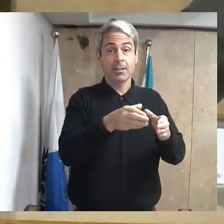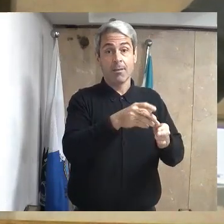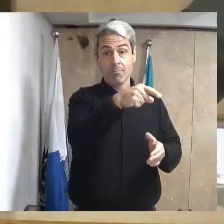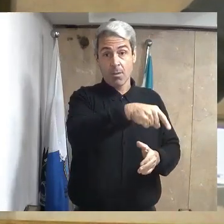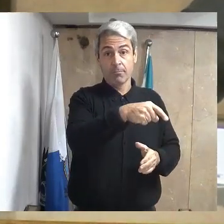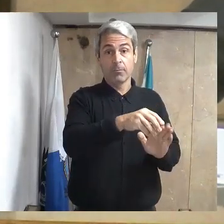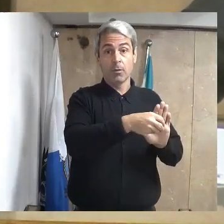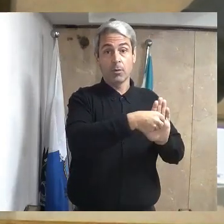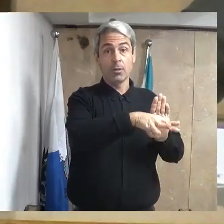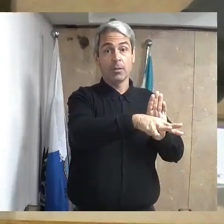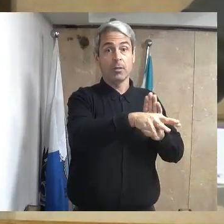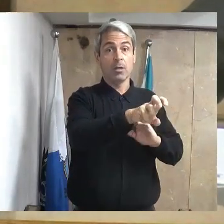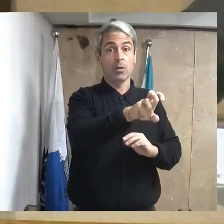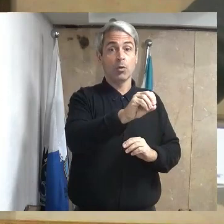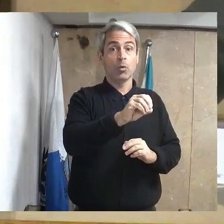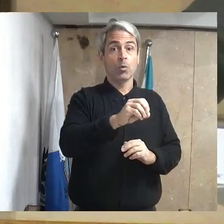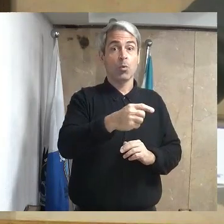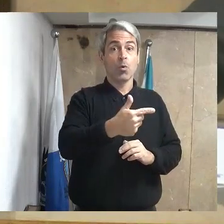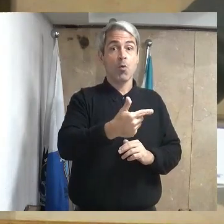Indicação número